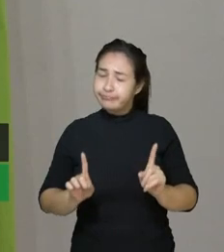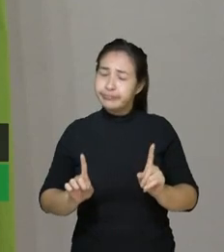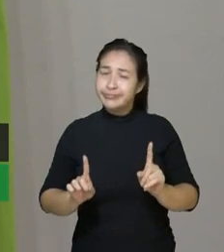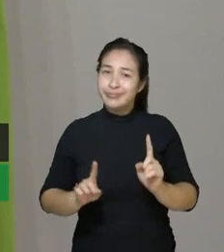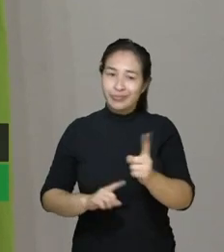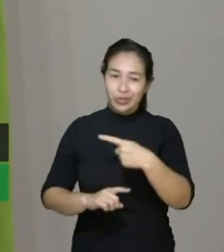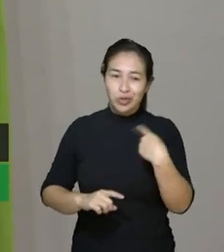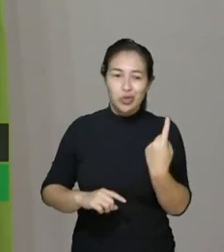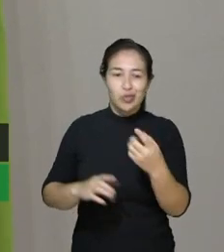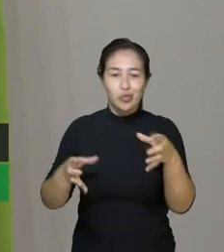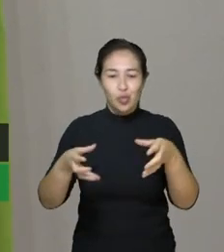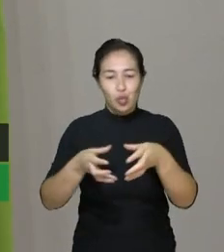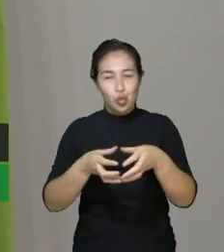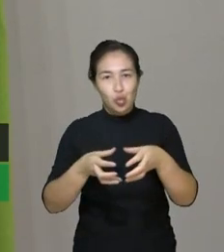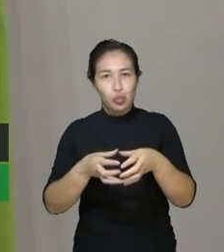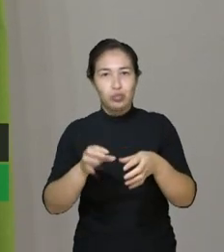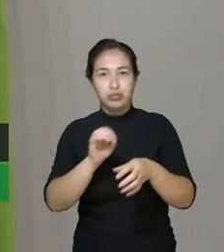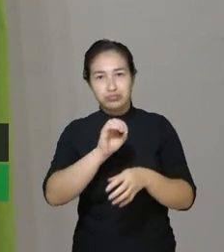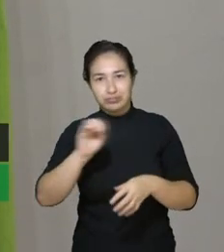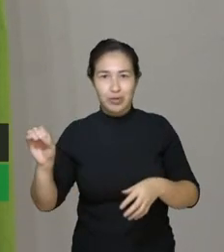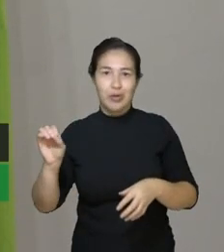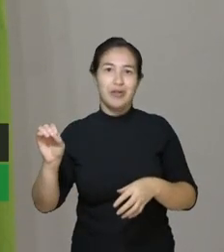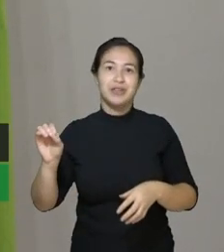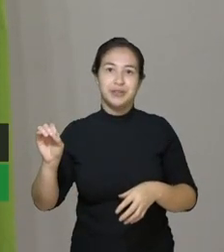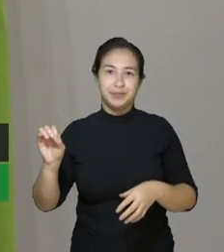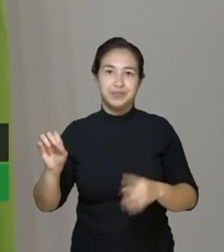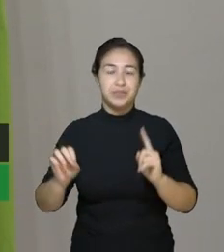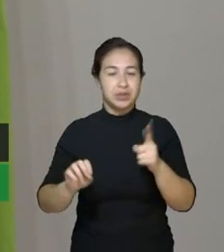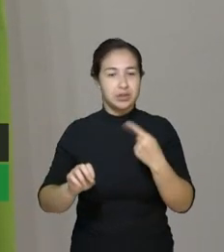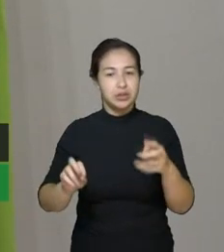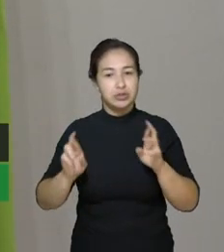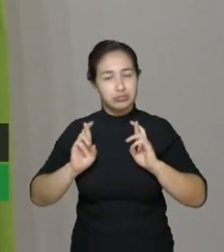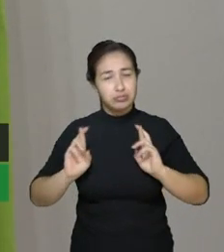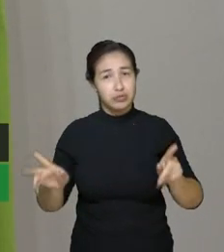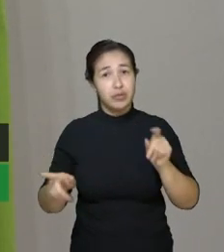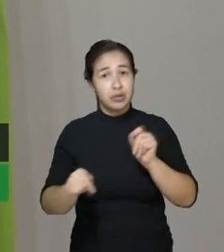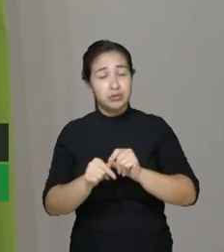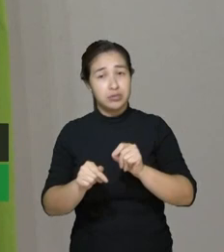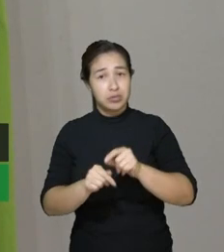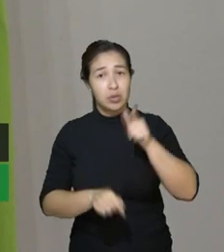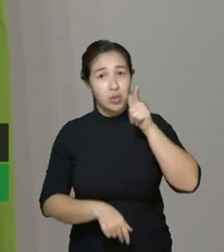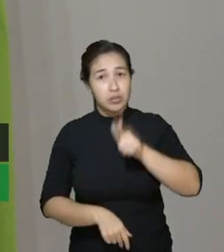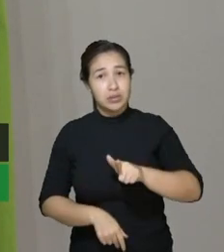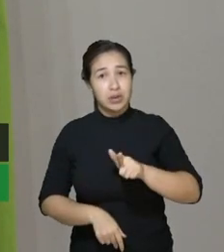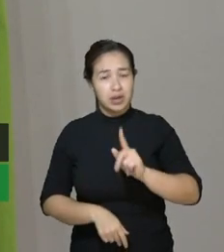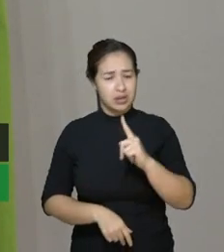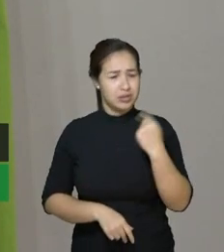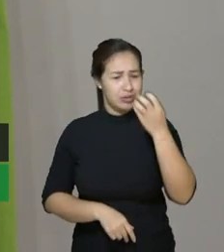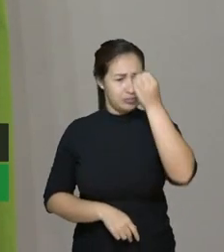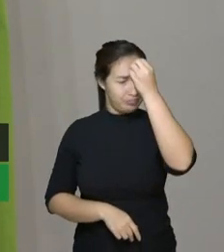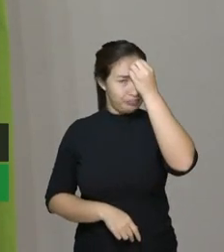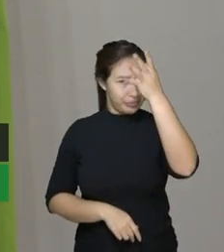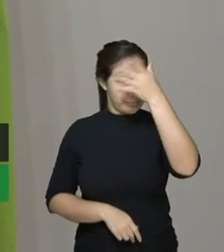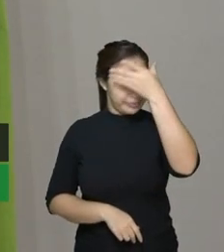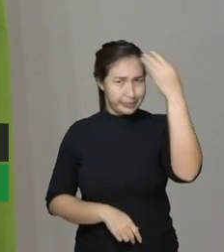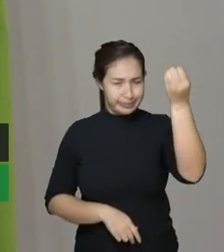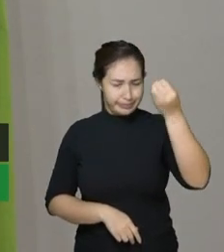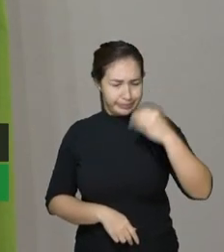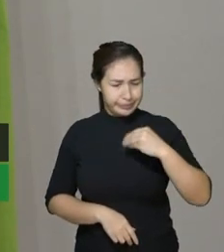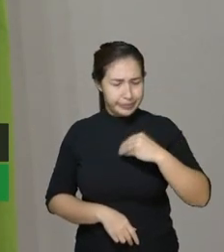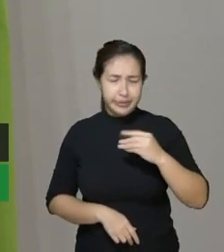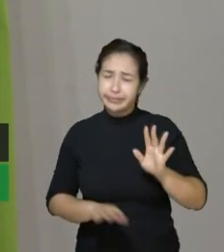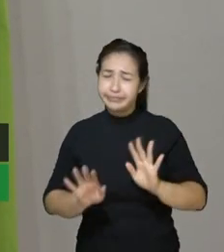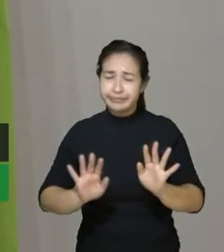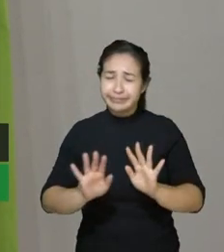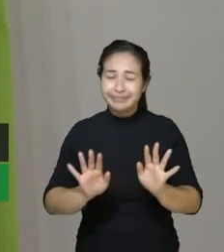foi da bancada do Oeste. E acho que fizemos a diferença e não seremos esquecidos. E eu tenho e quero aqui também